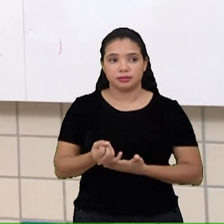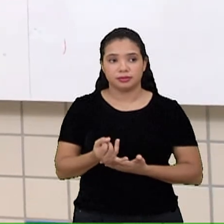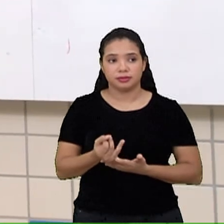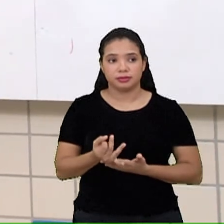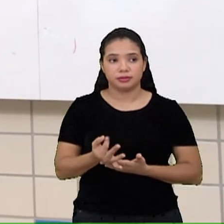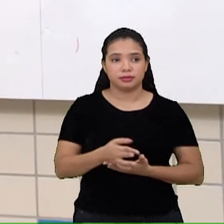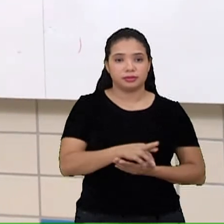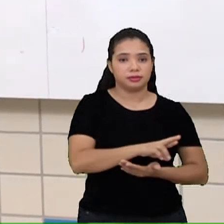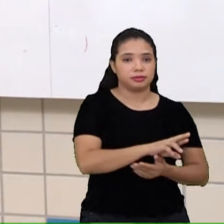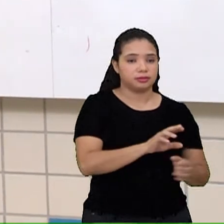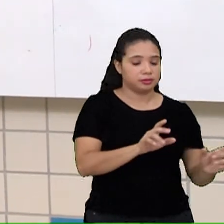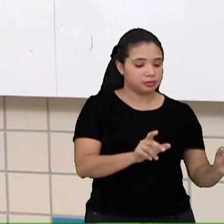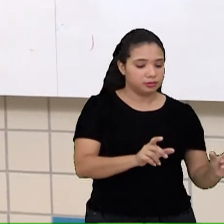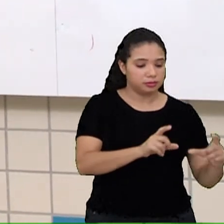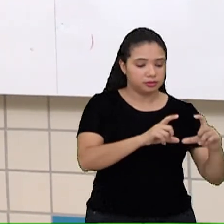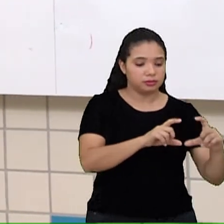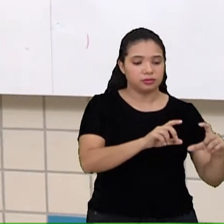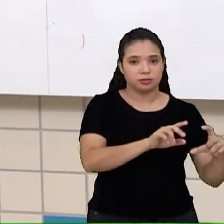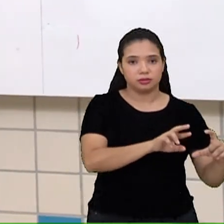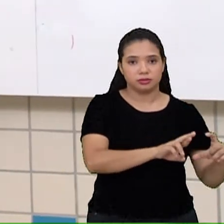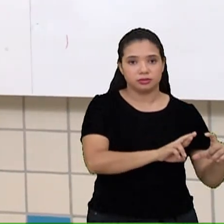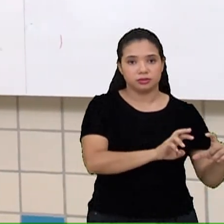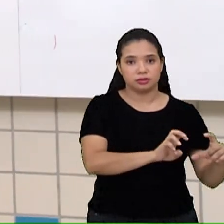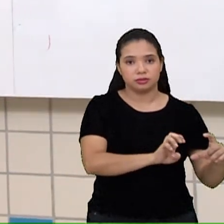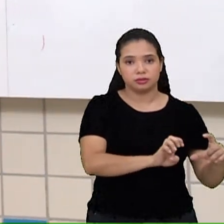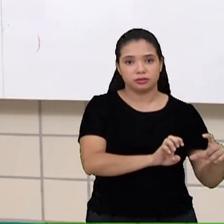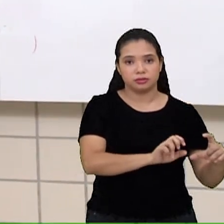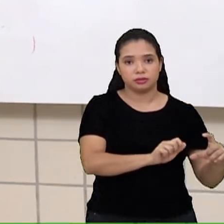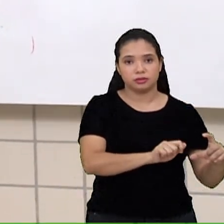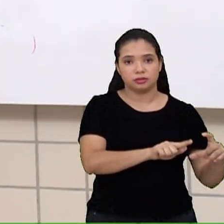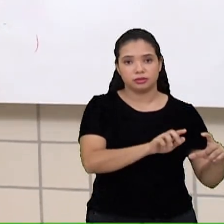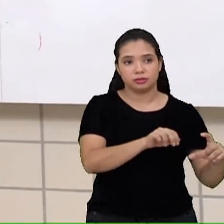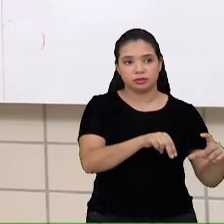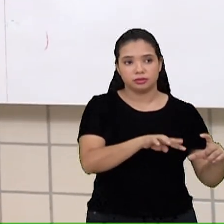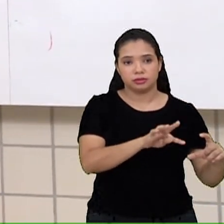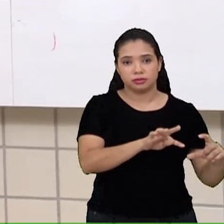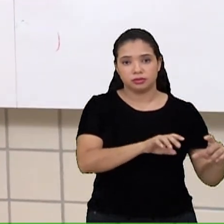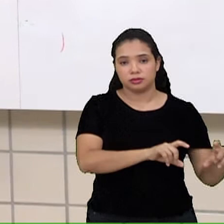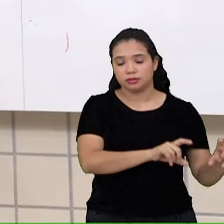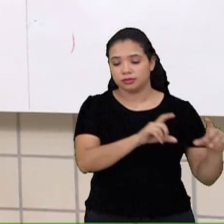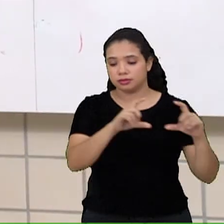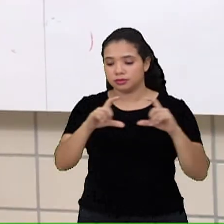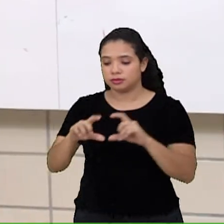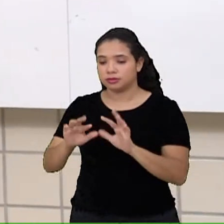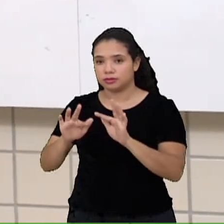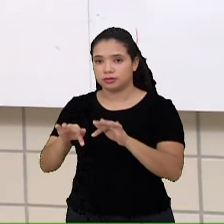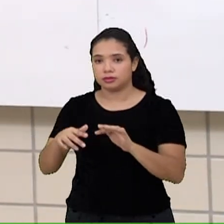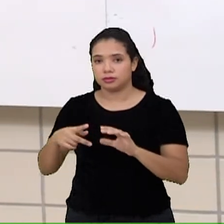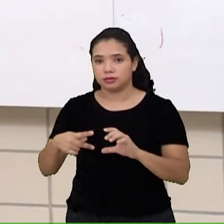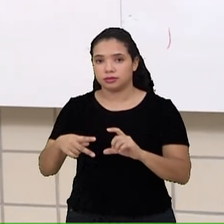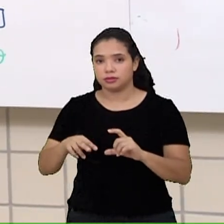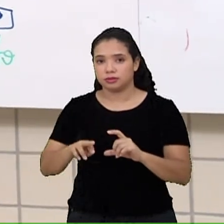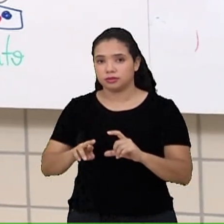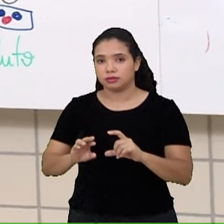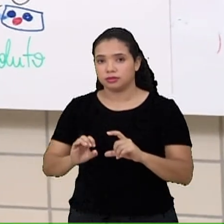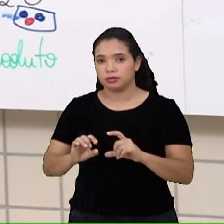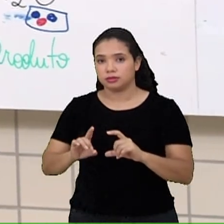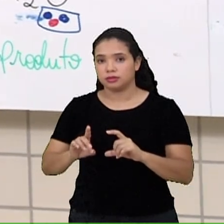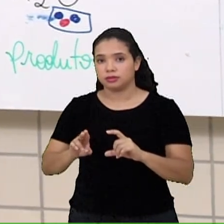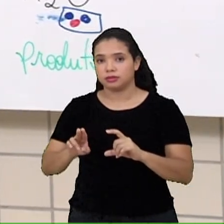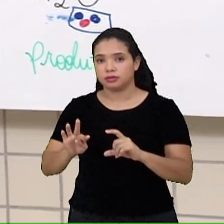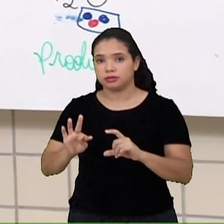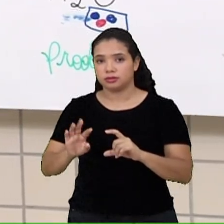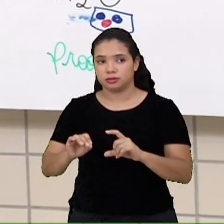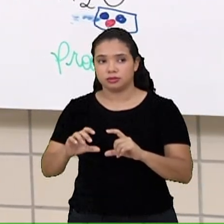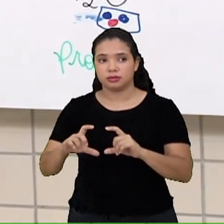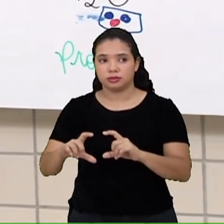no reagente vai ser a mesma quantidade de massa que eu vou ter no meu produto. Aí vocês estão se perguntando, eu tenho 2 átomos